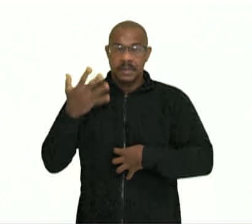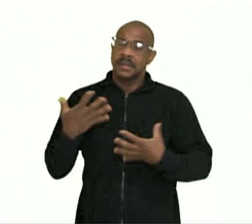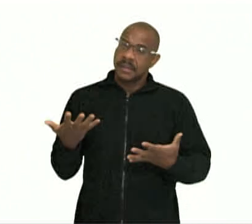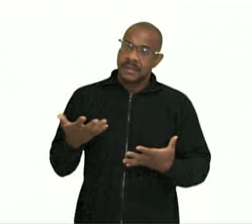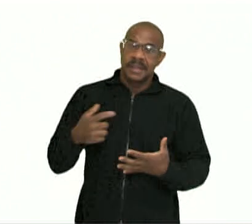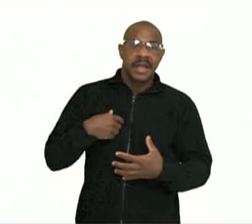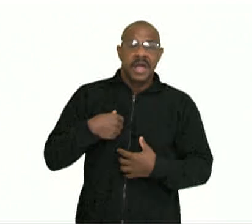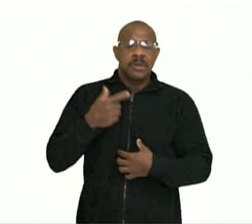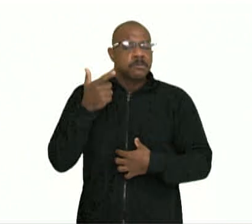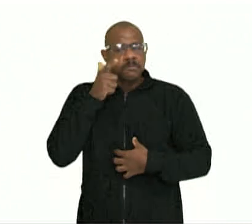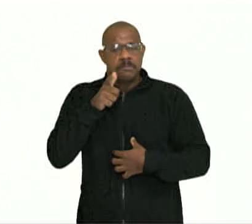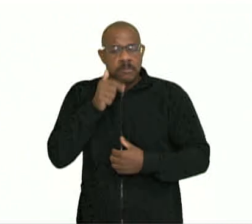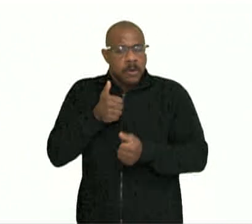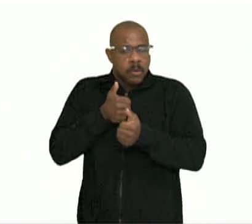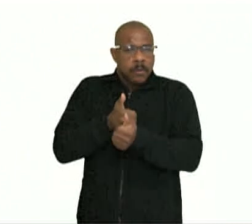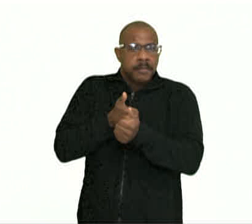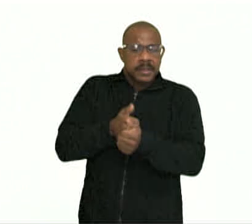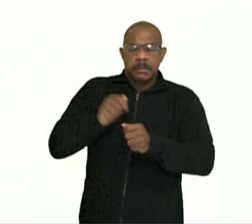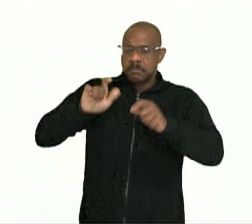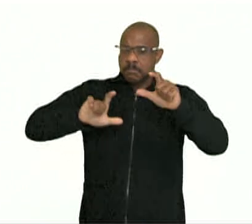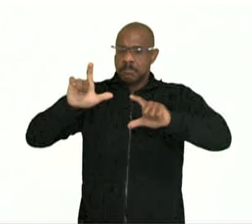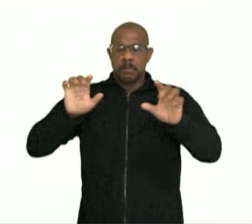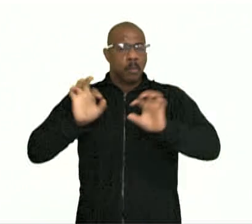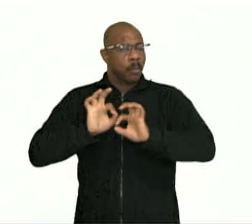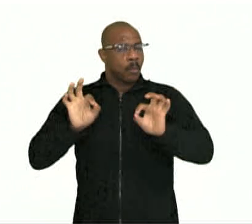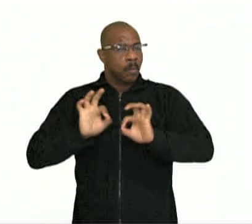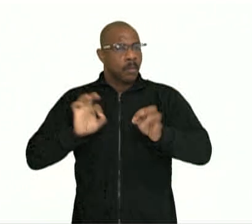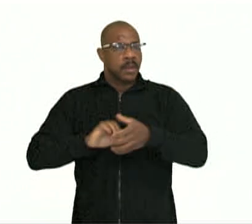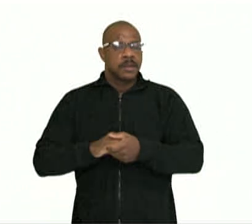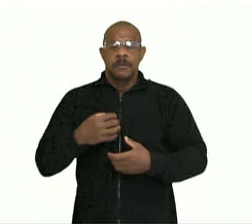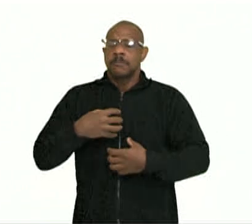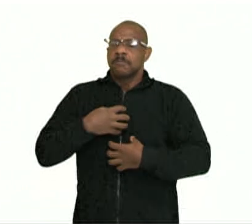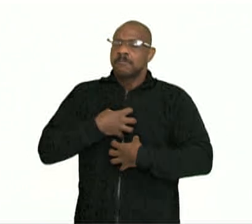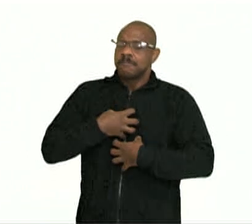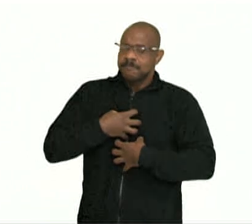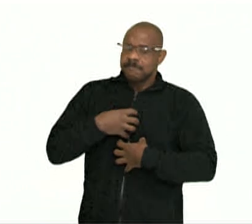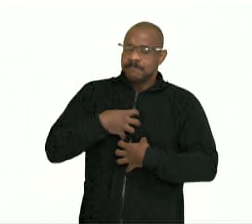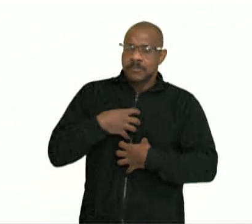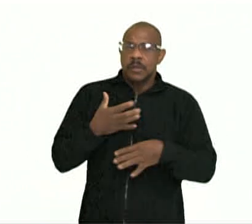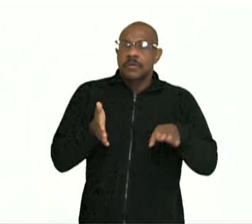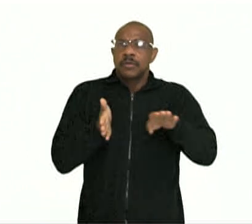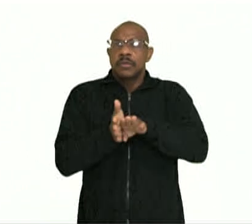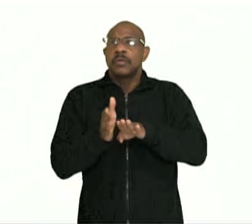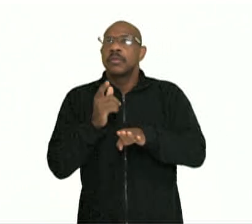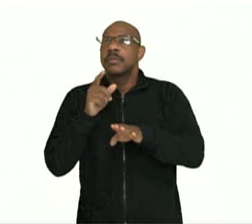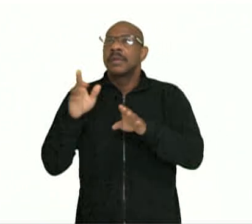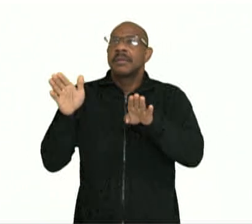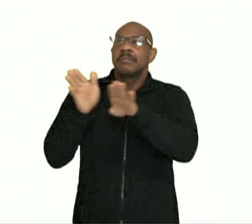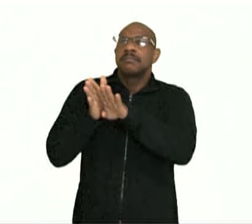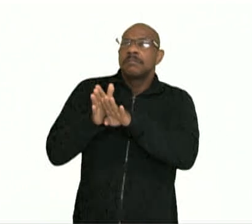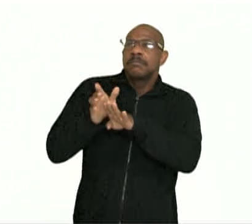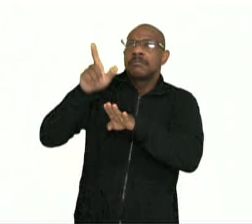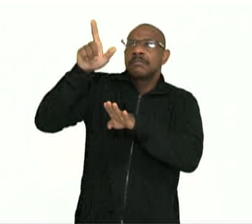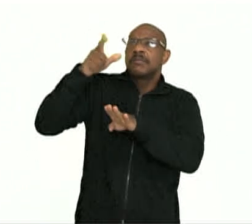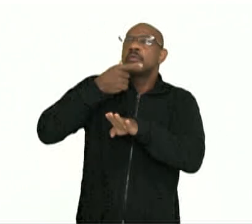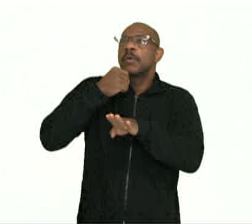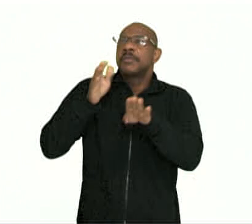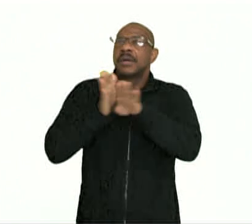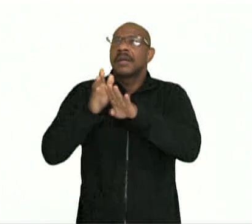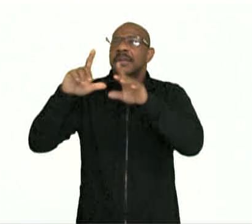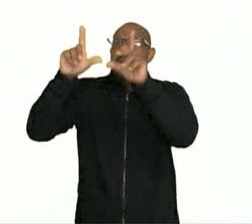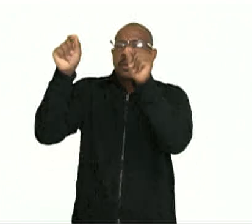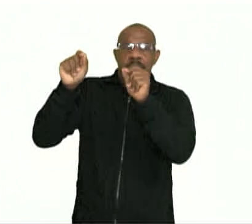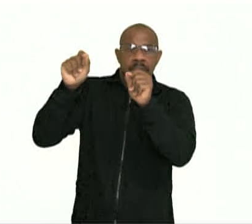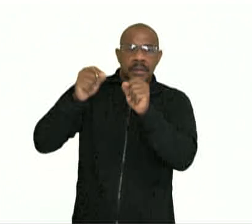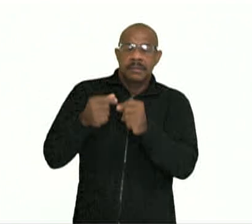tenha conseguido acompanhar pela televisão, o choque da chegada do homem à Lua é muito forte. Isso é muito vivo na